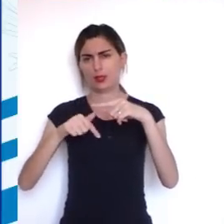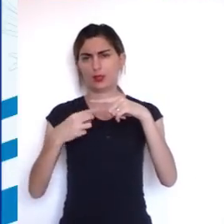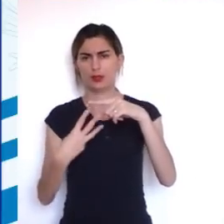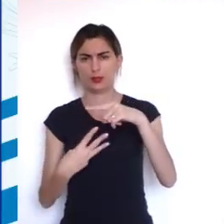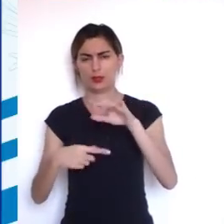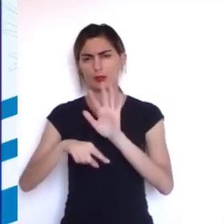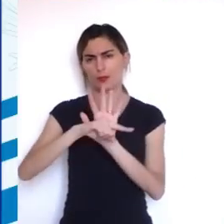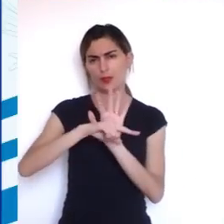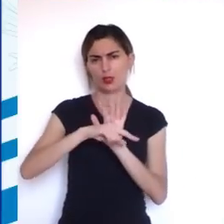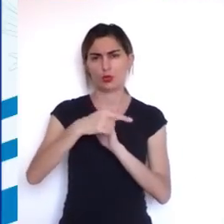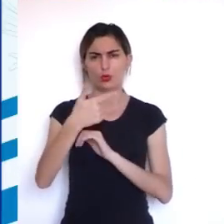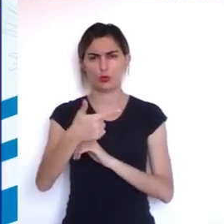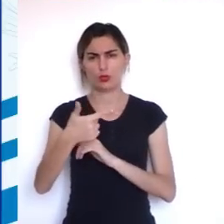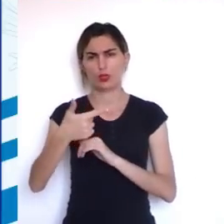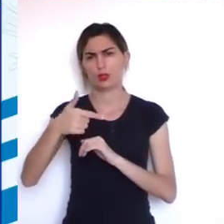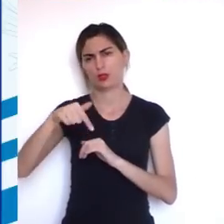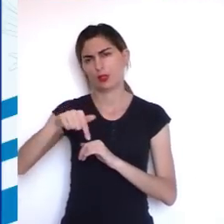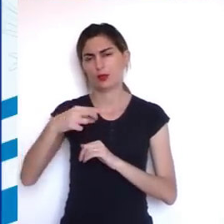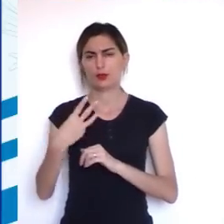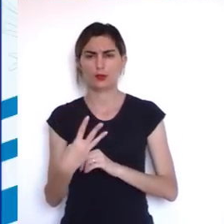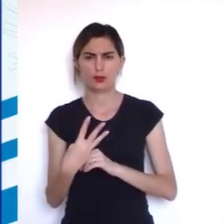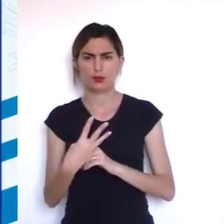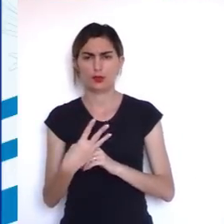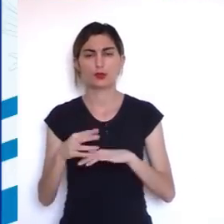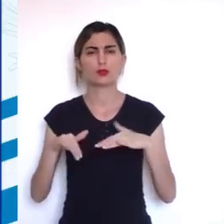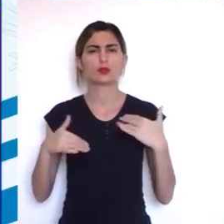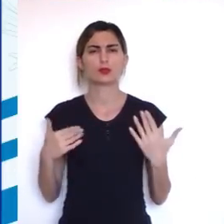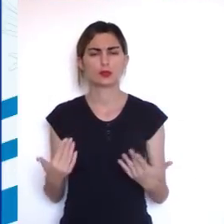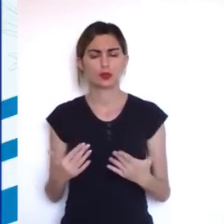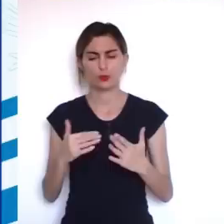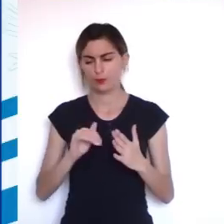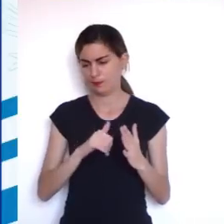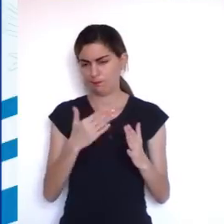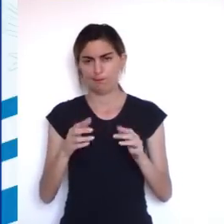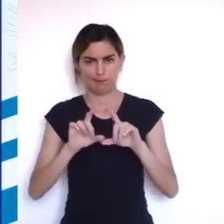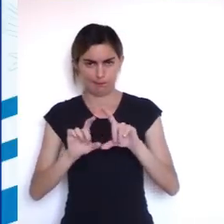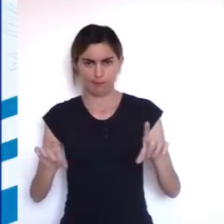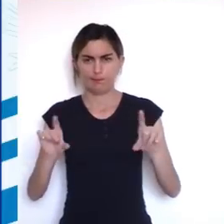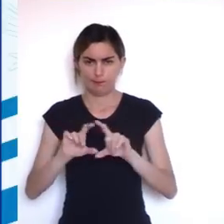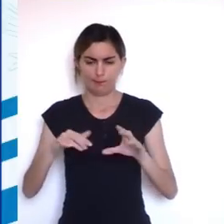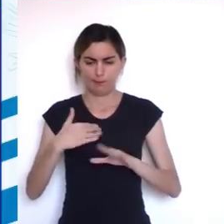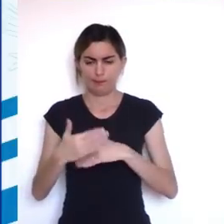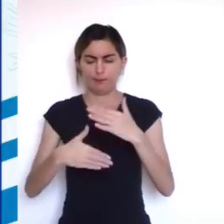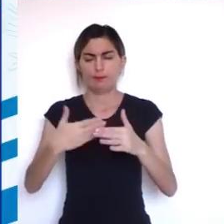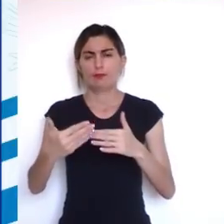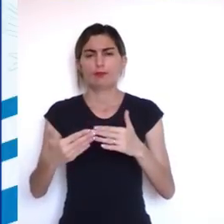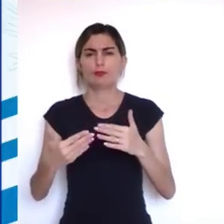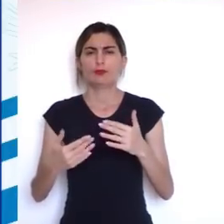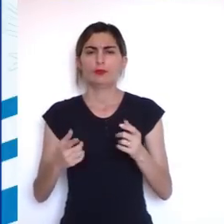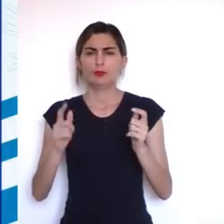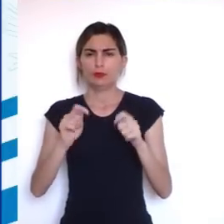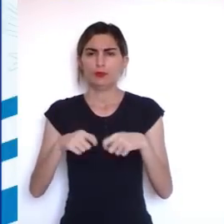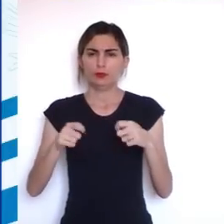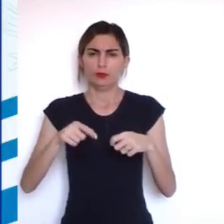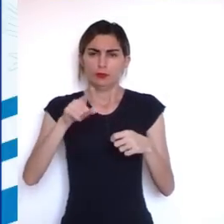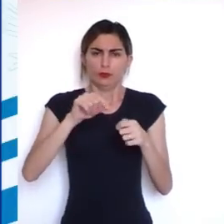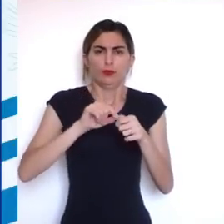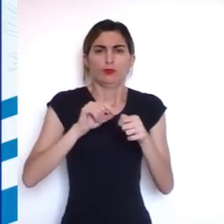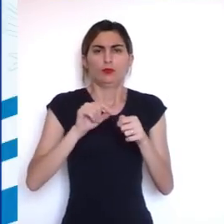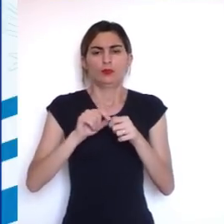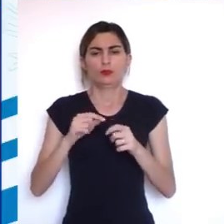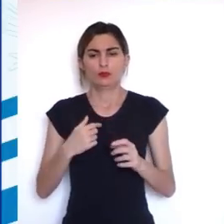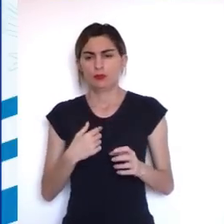373 menos 273. Então, através dessas proporcionalidades, você